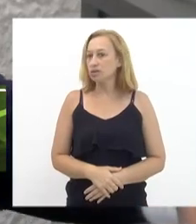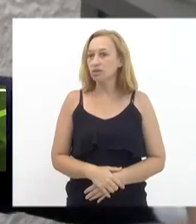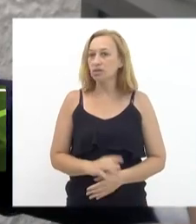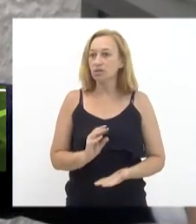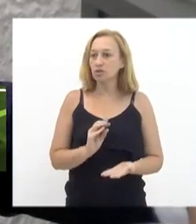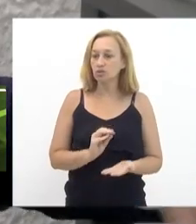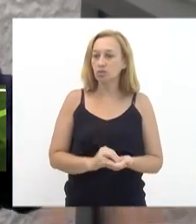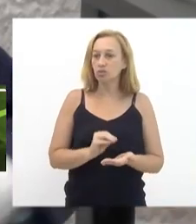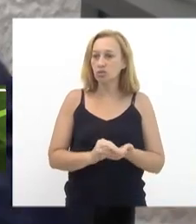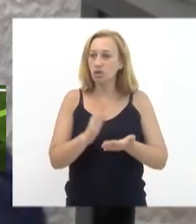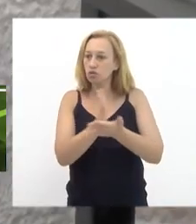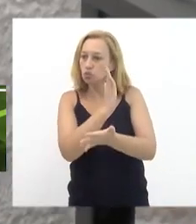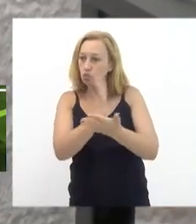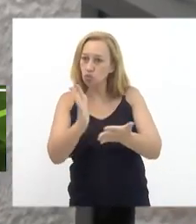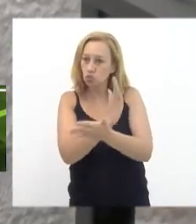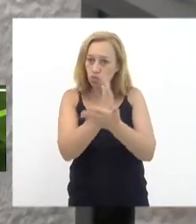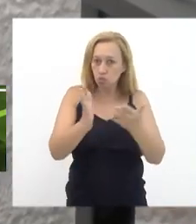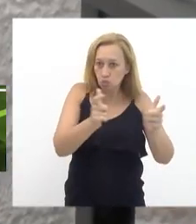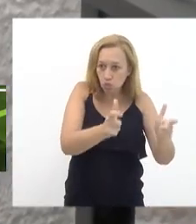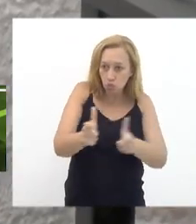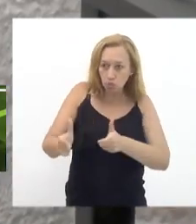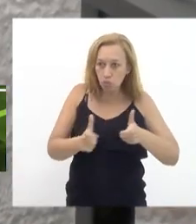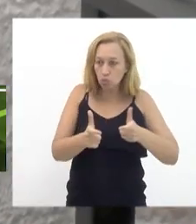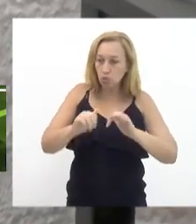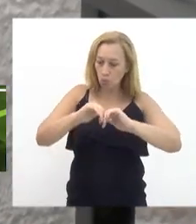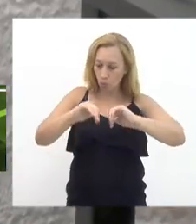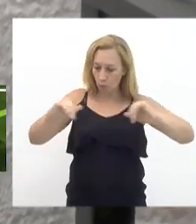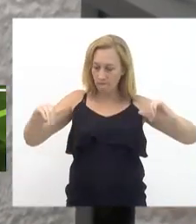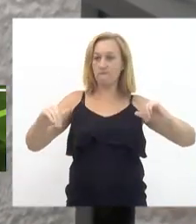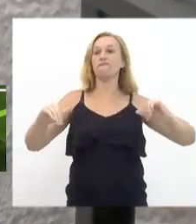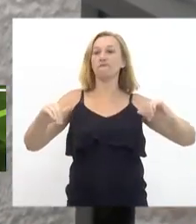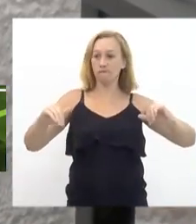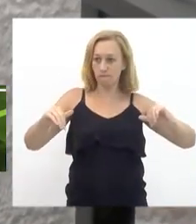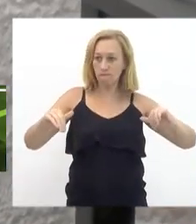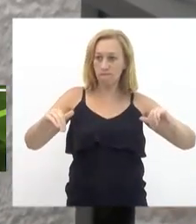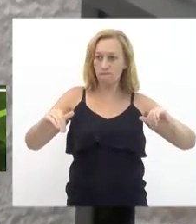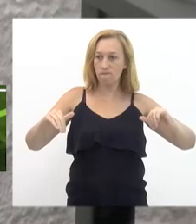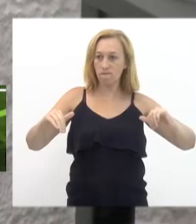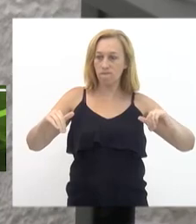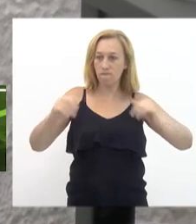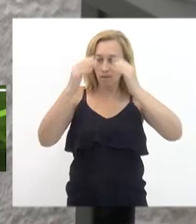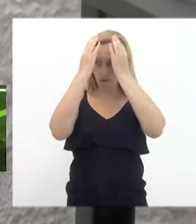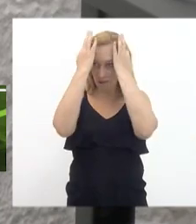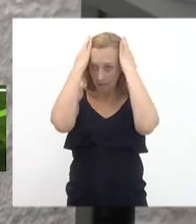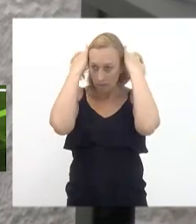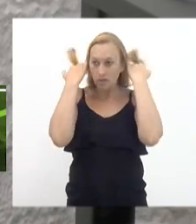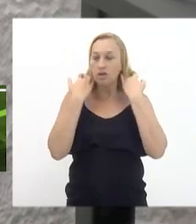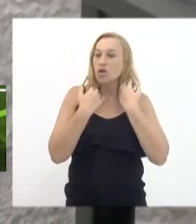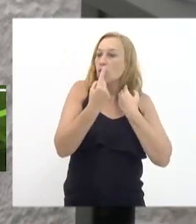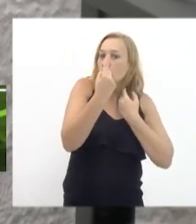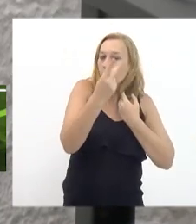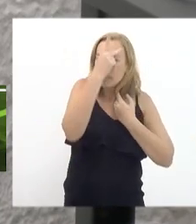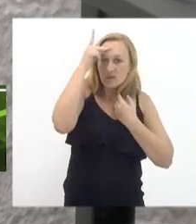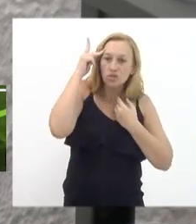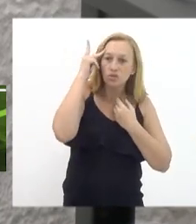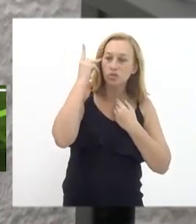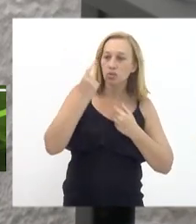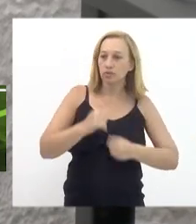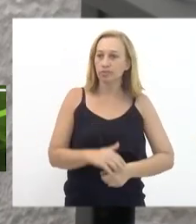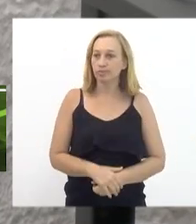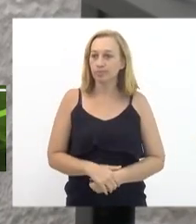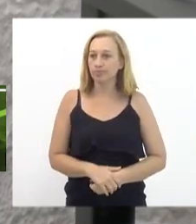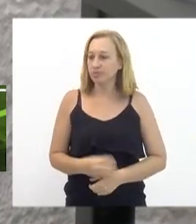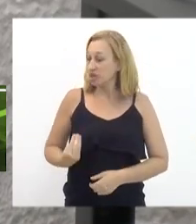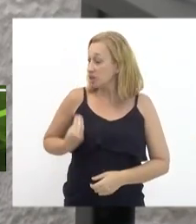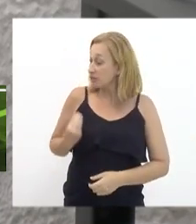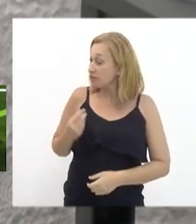terreno em certas regiões e para que você não afaste tanto não afaste tanto o morador a